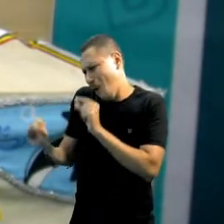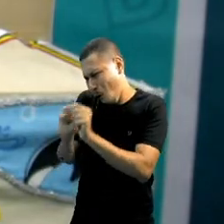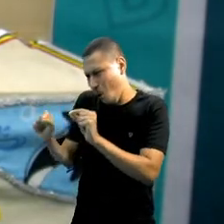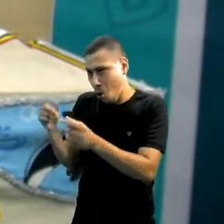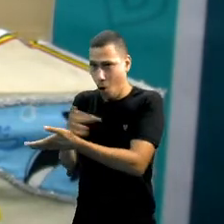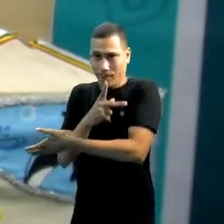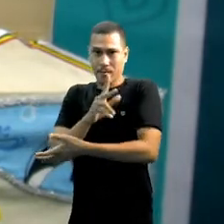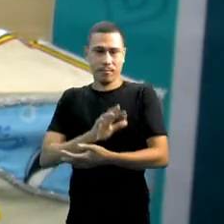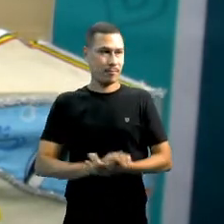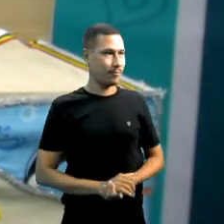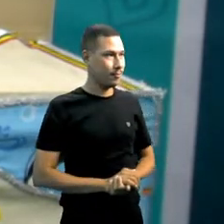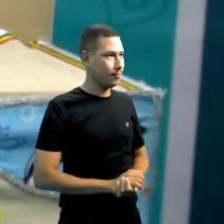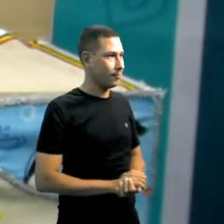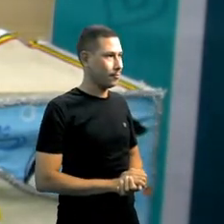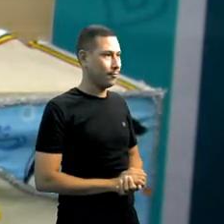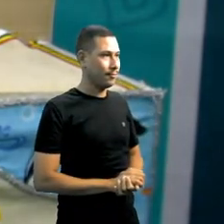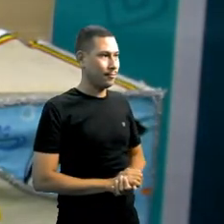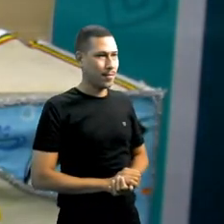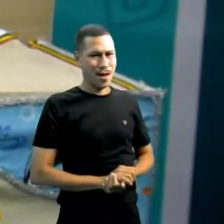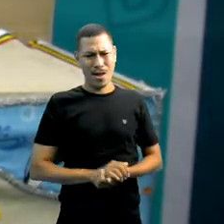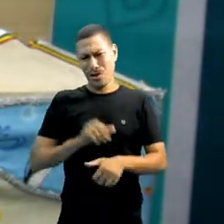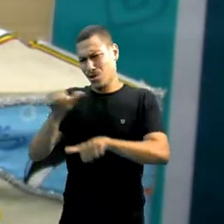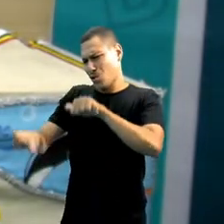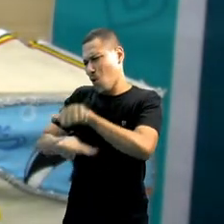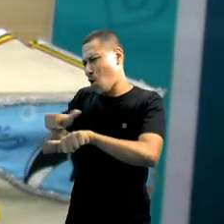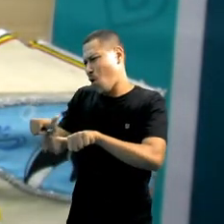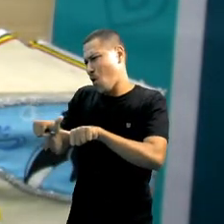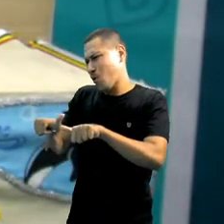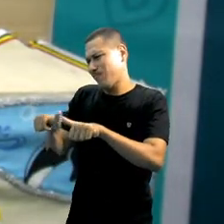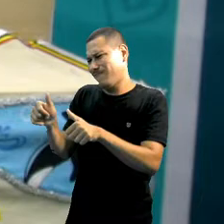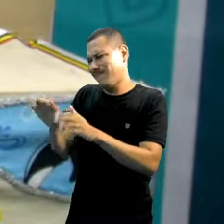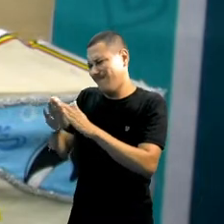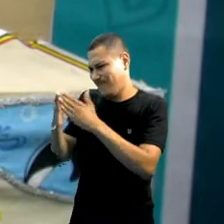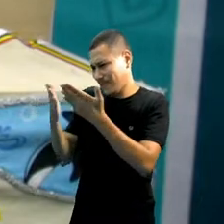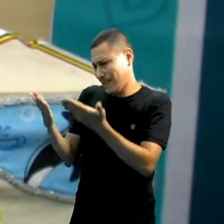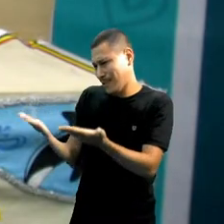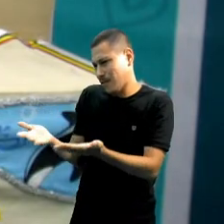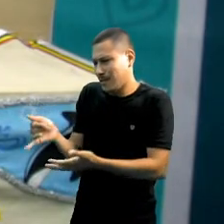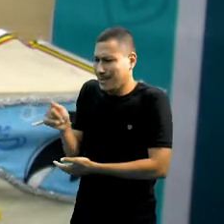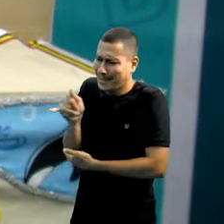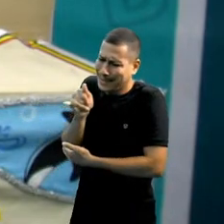aconteceu? Ele ficou o quê?